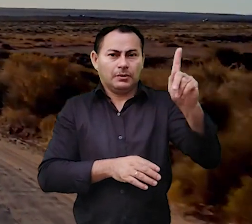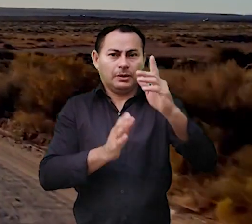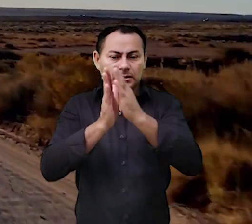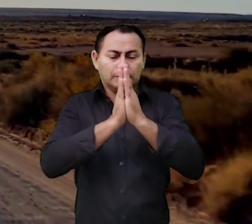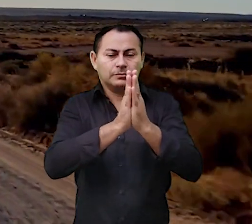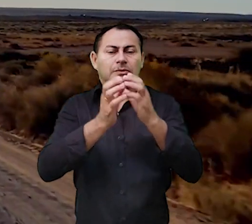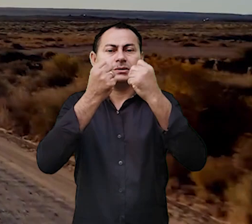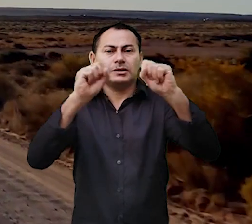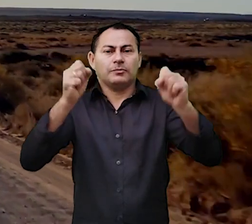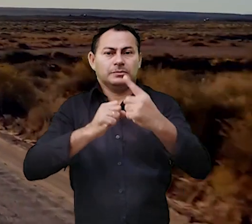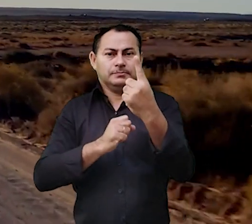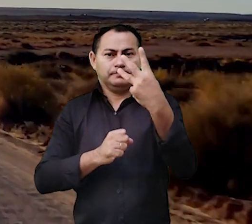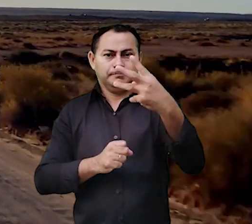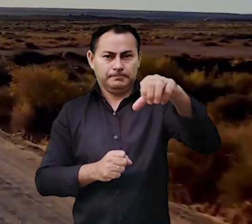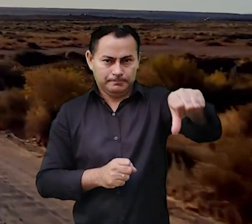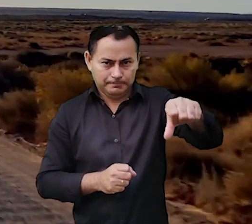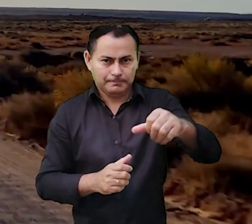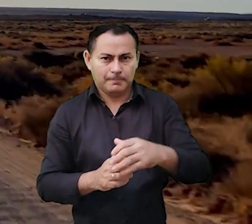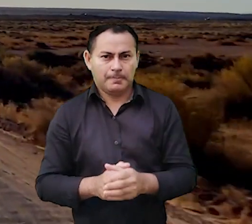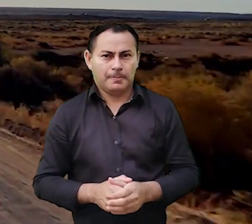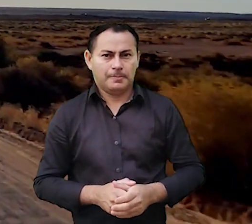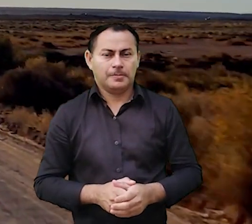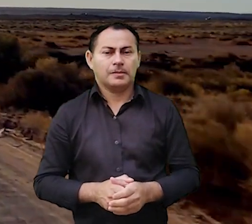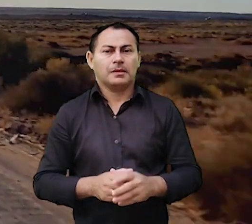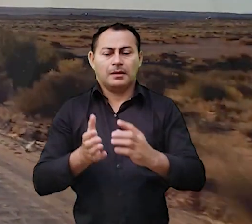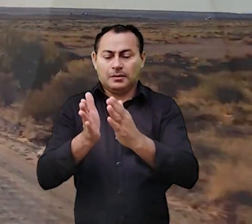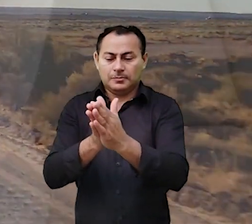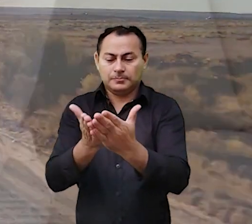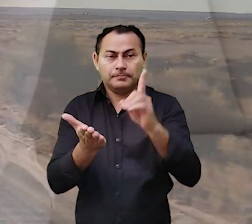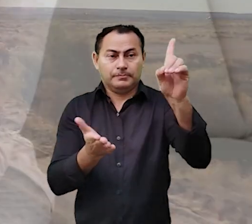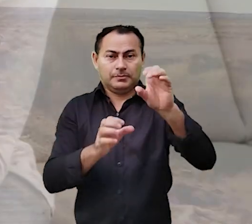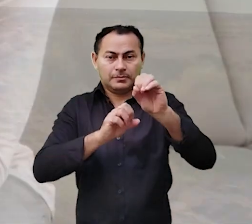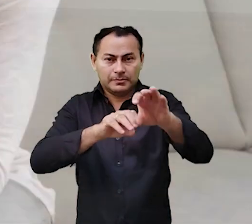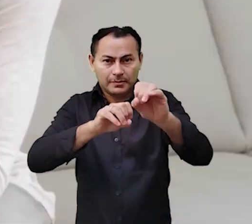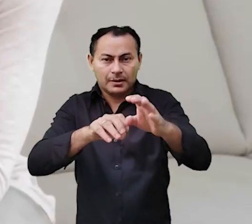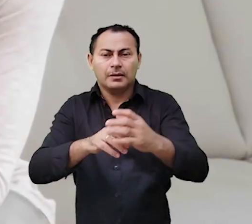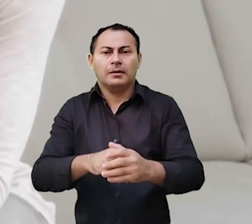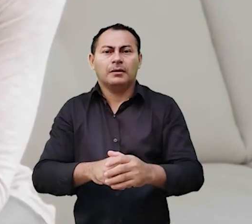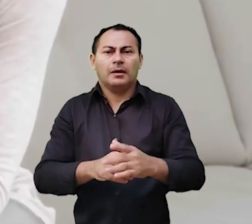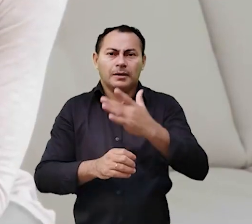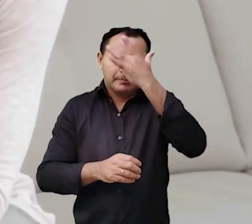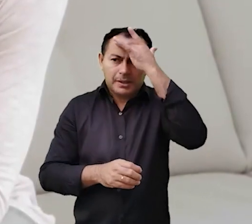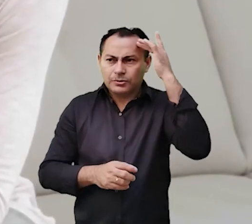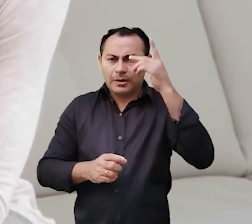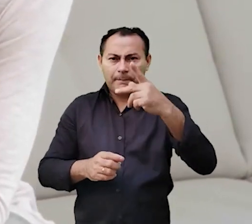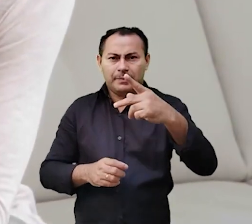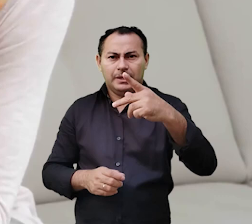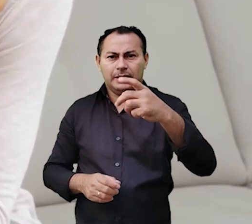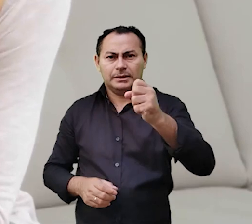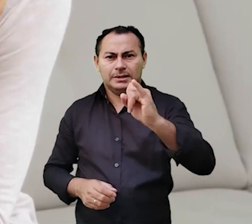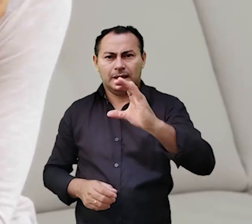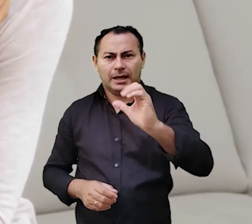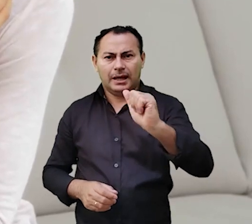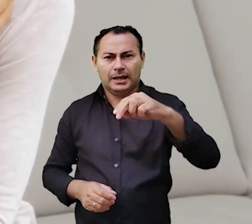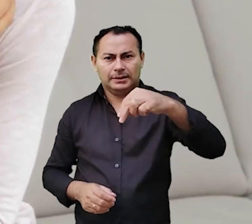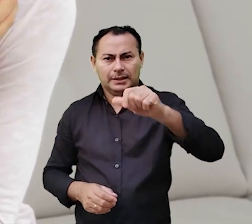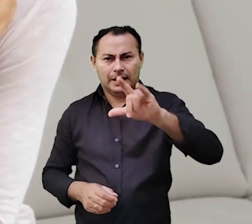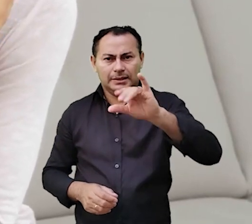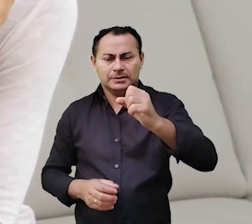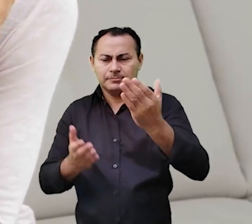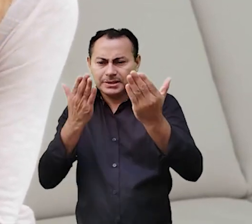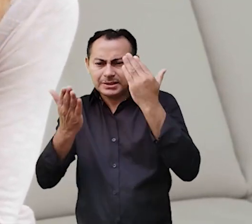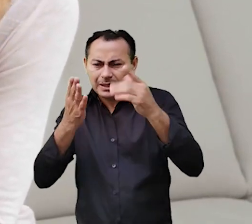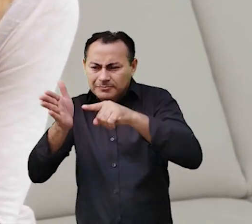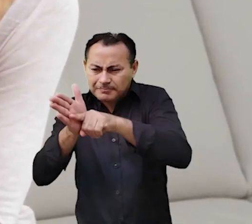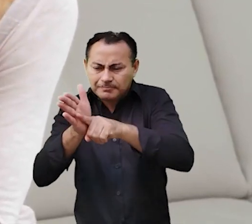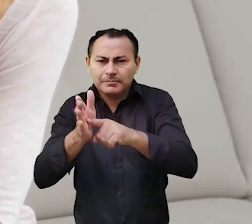oração no final do Salmo 139. As Escrituras nos ensinam que psicanálise é uma coisa boa, mas acho